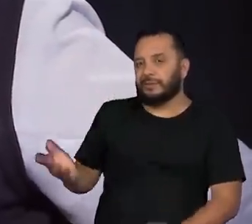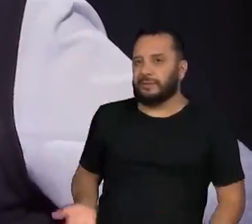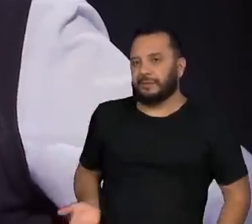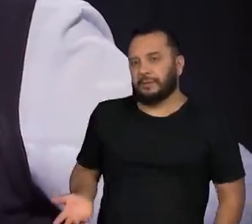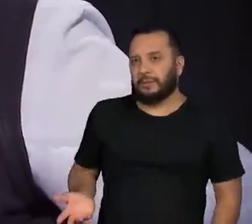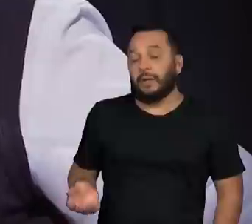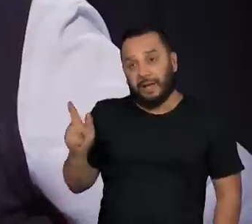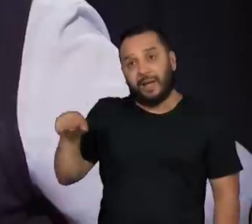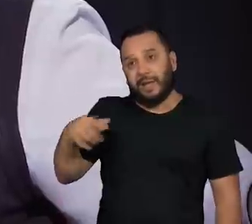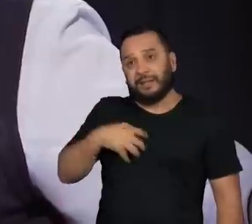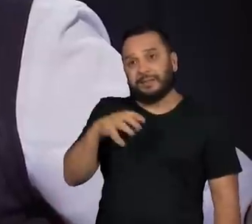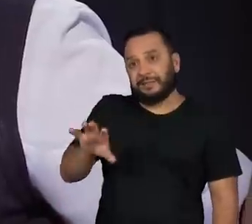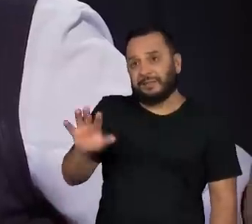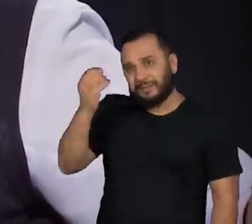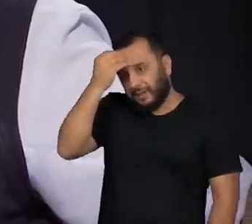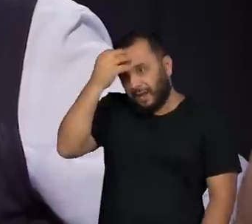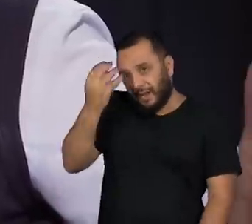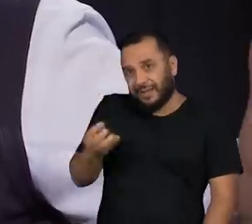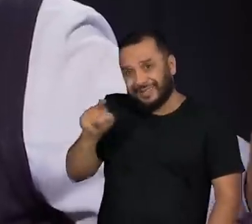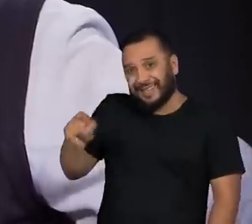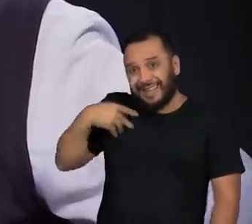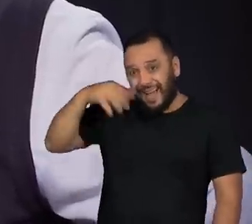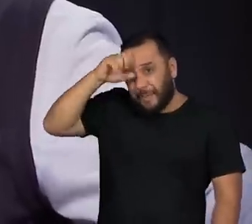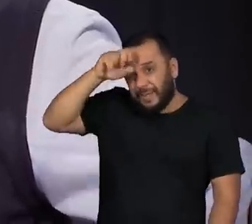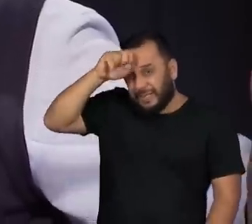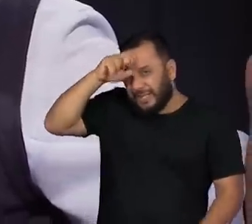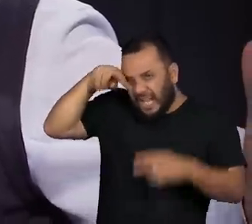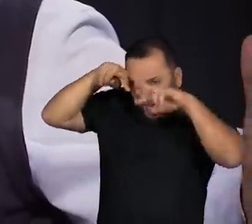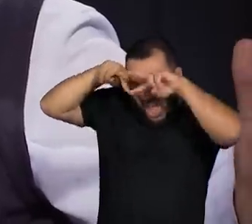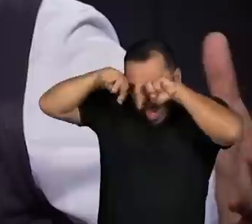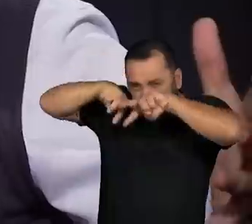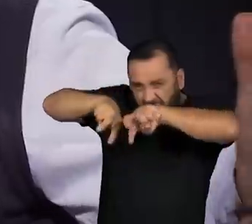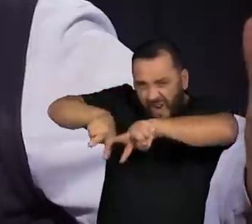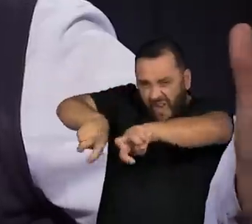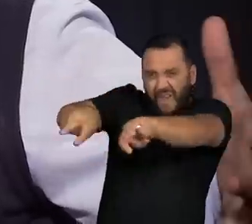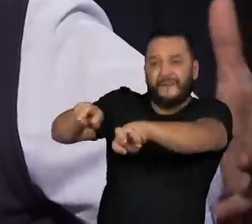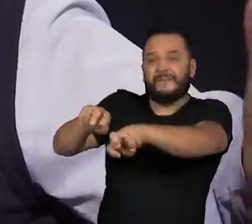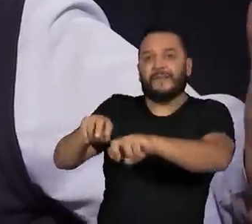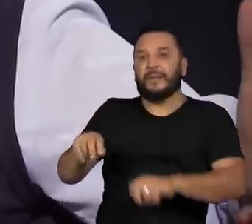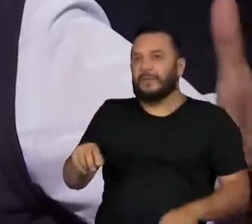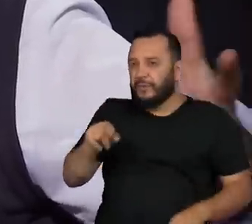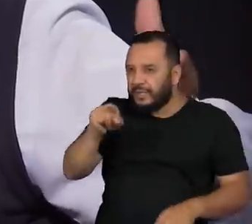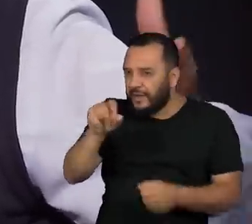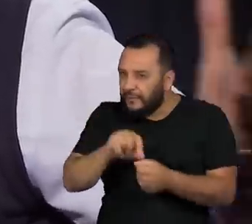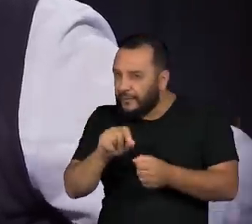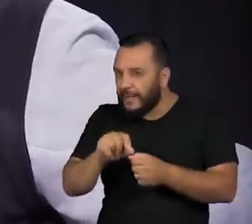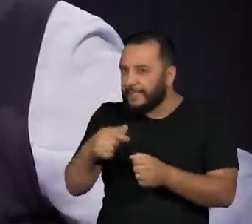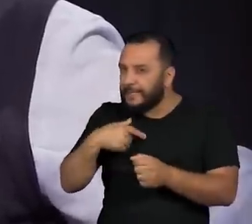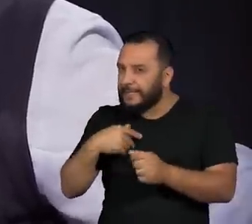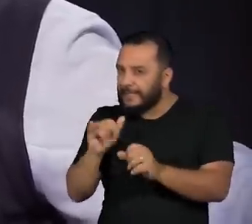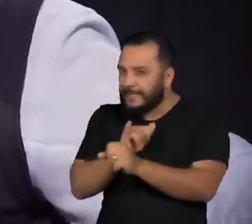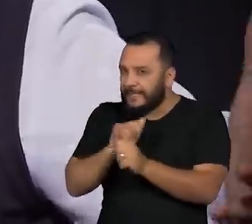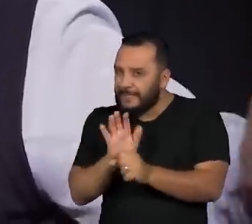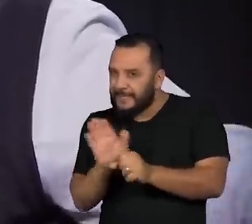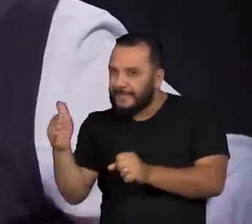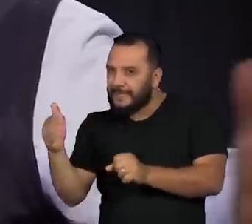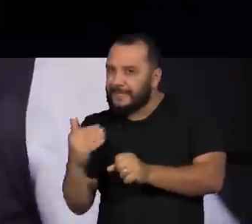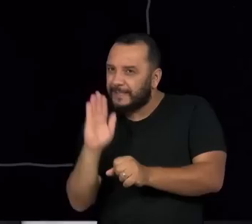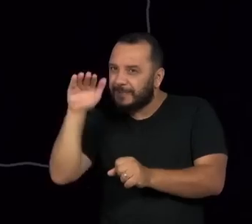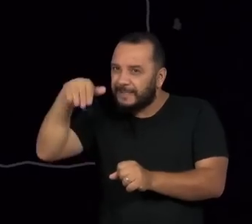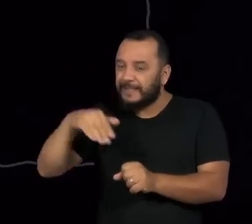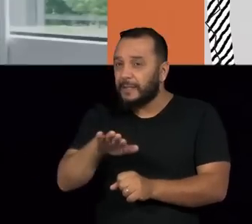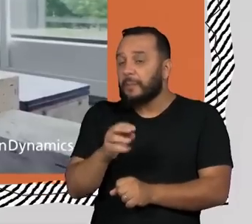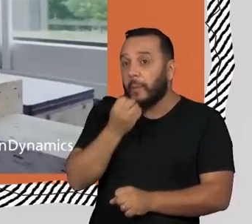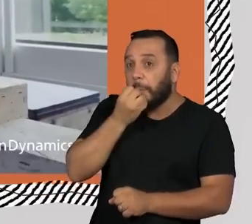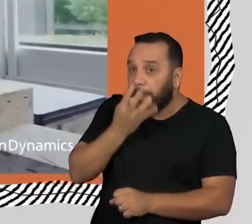é o fato da vida que às vezes tem que se o programa tem aprendizagem profunda ele vai desviar do que você fez para lugares que você não sabe quais são para o bem